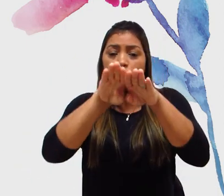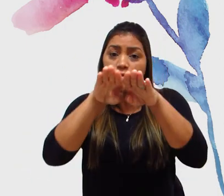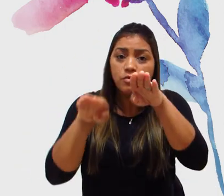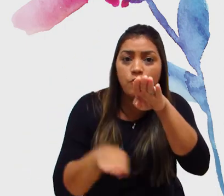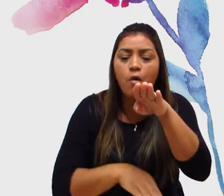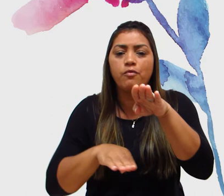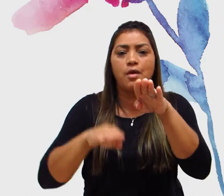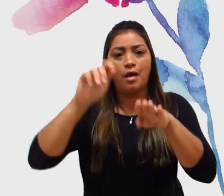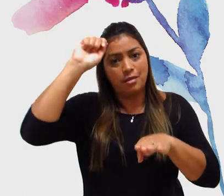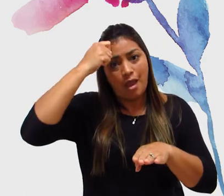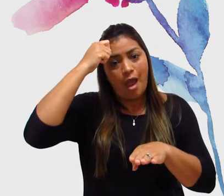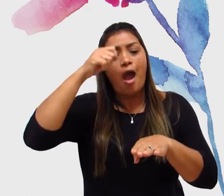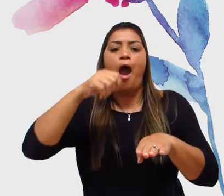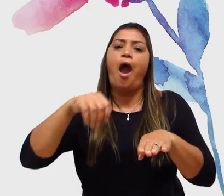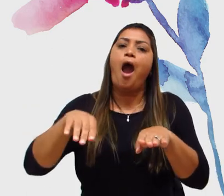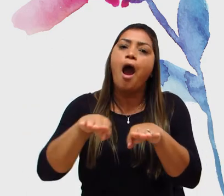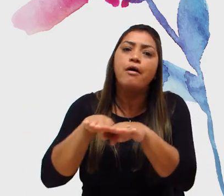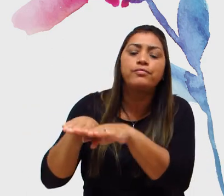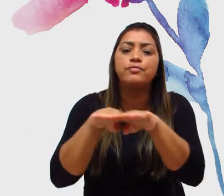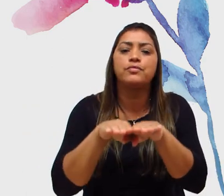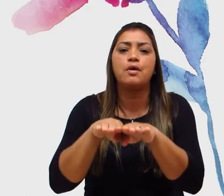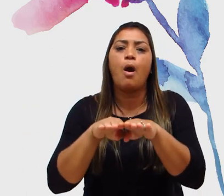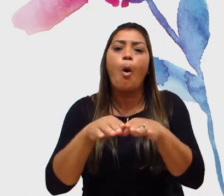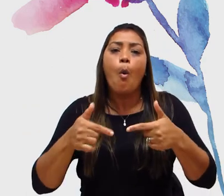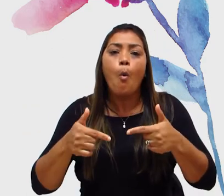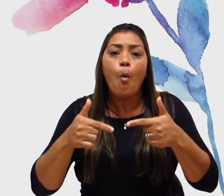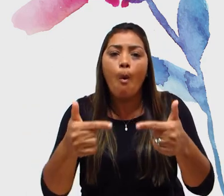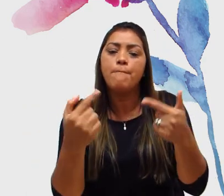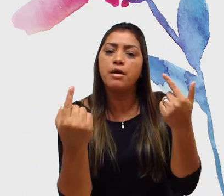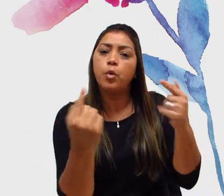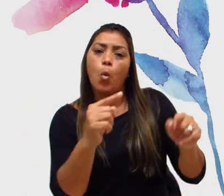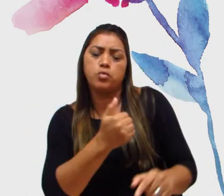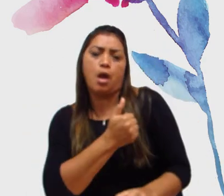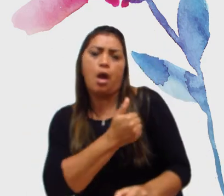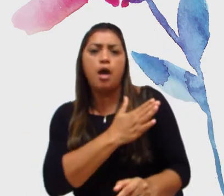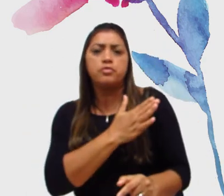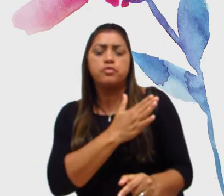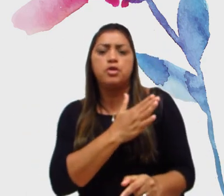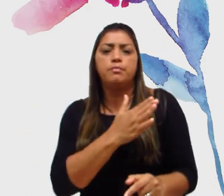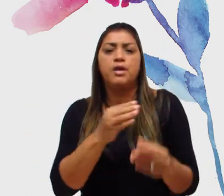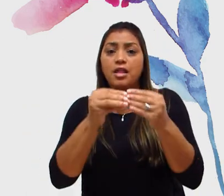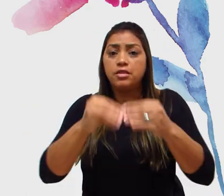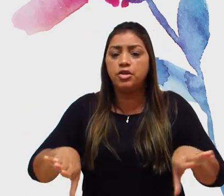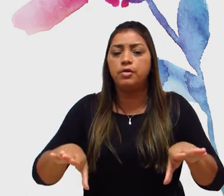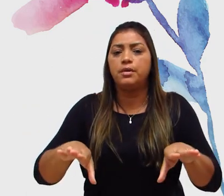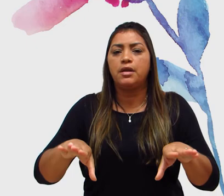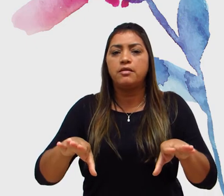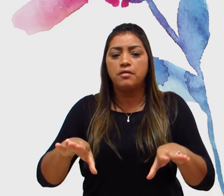negras, priorizando a redução das desigualdades raciais, o combate ao